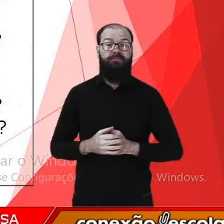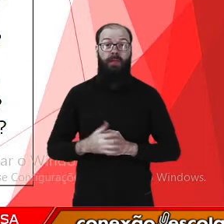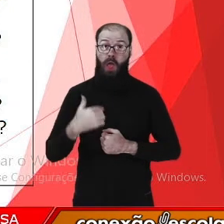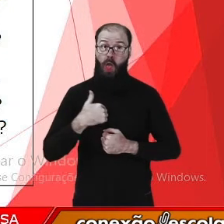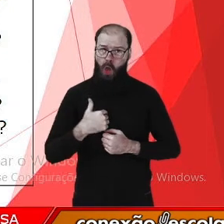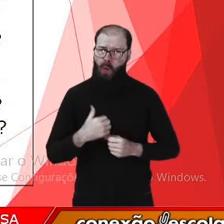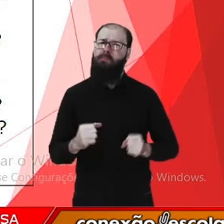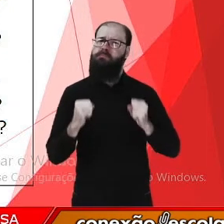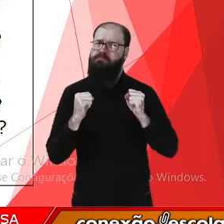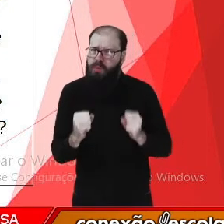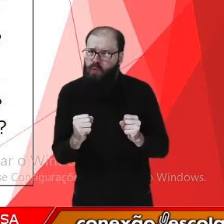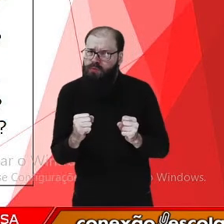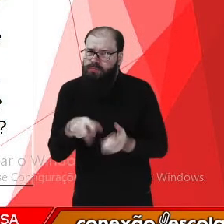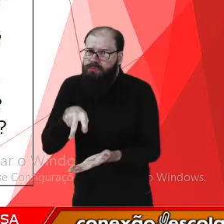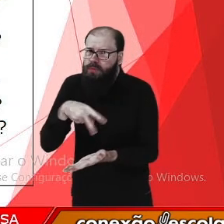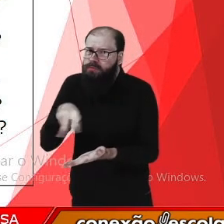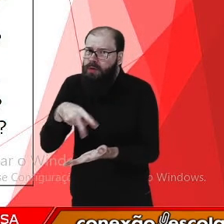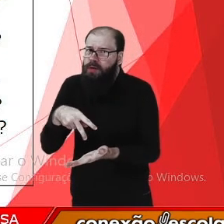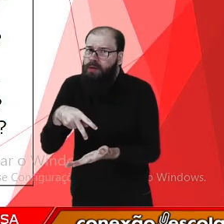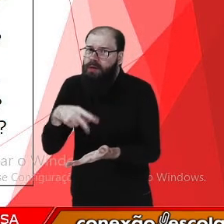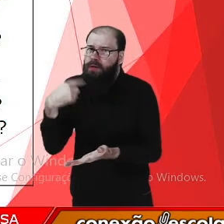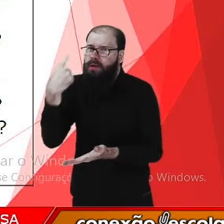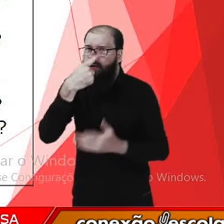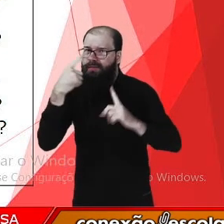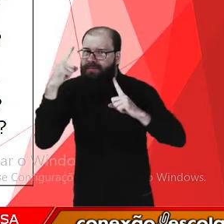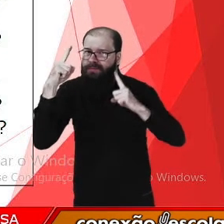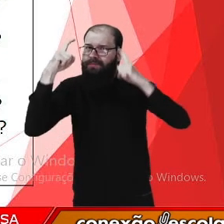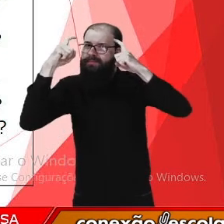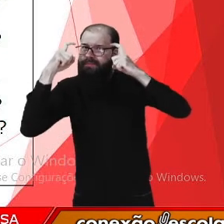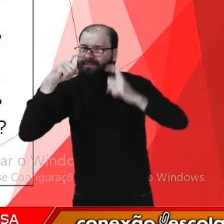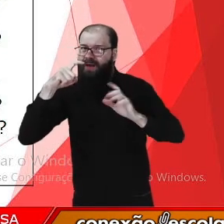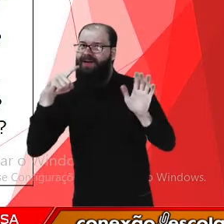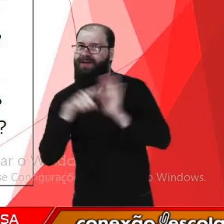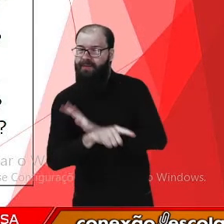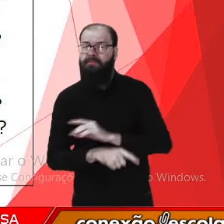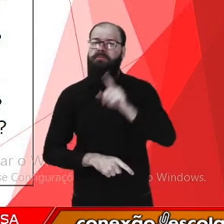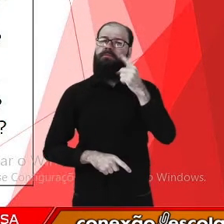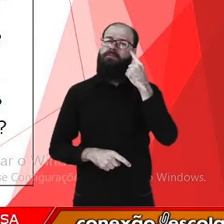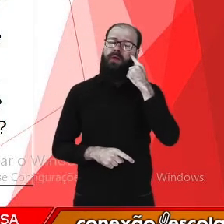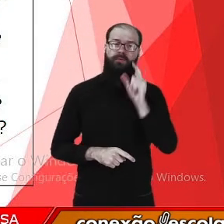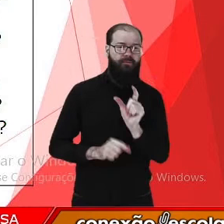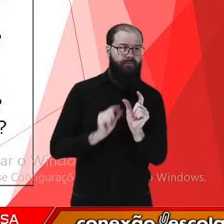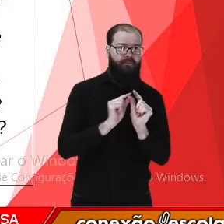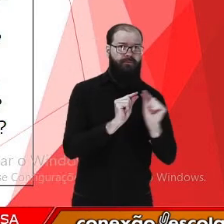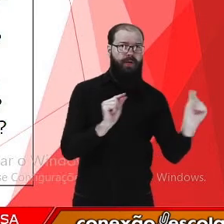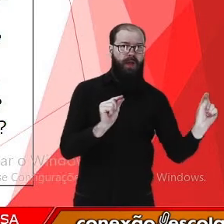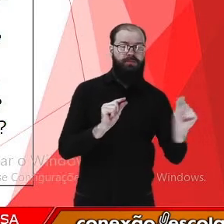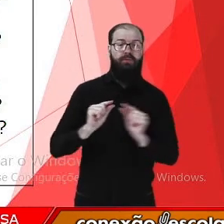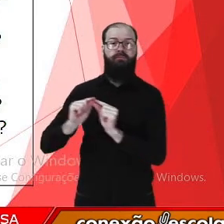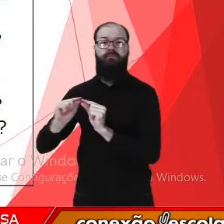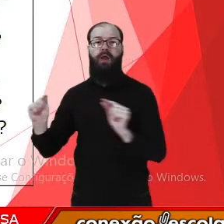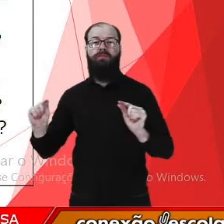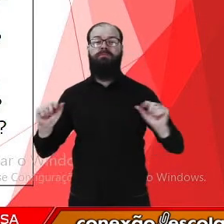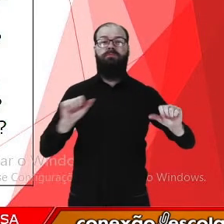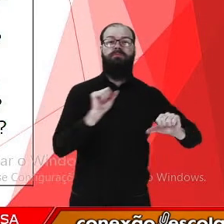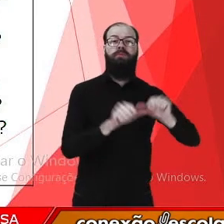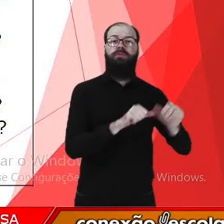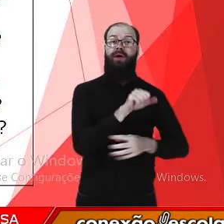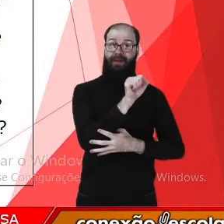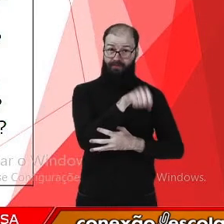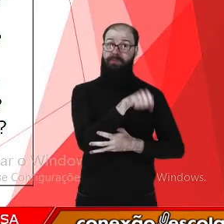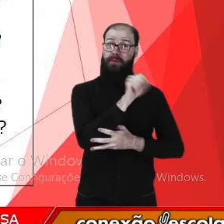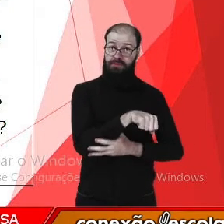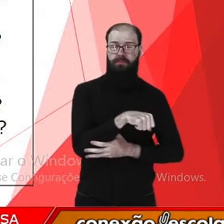dançar? Se você pega esse primeiro exemplo, o que muda de uma frase para outra? Da forma afirmativa,